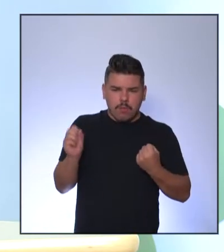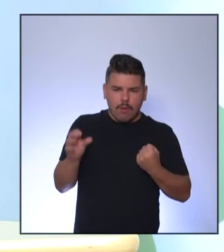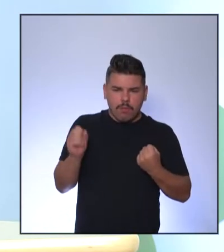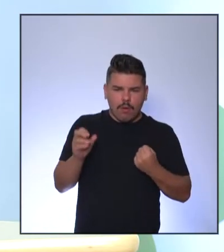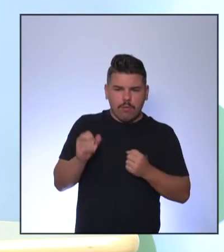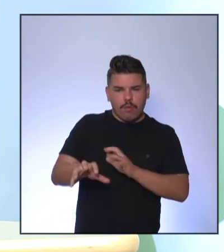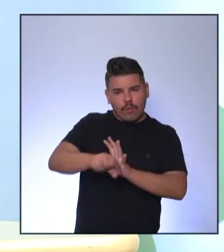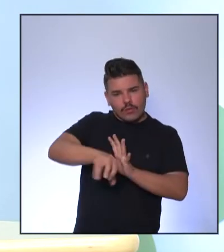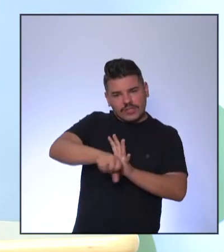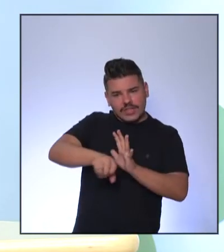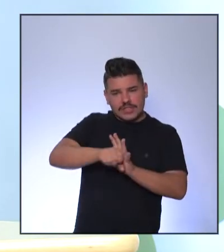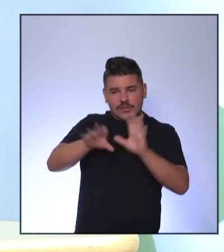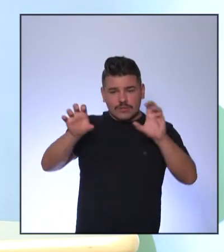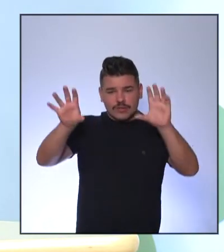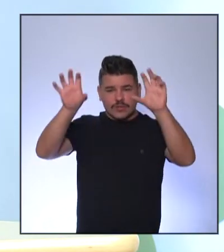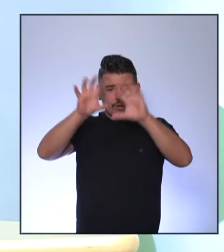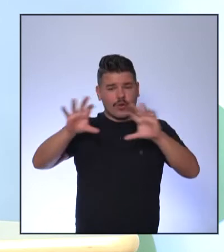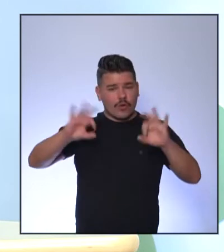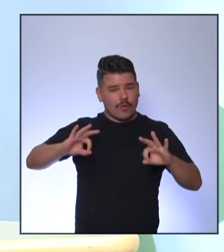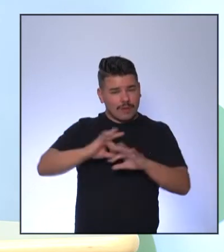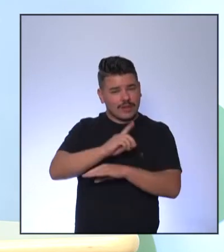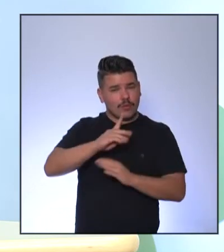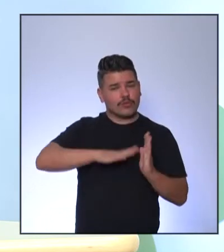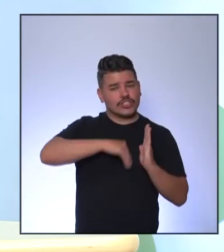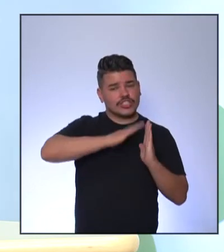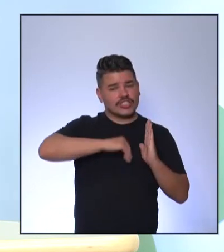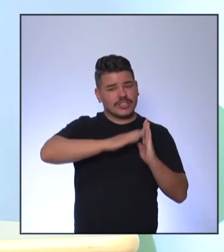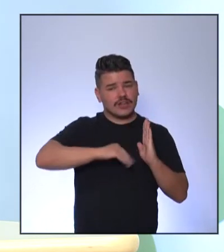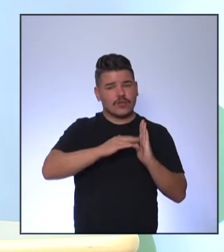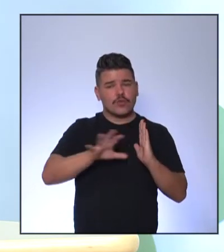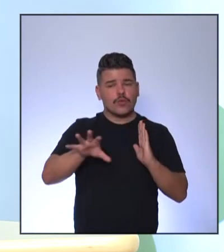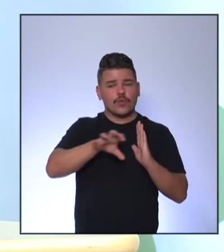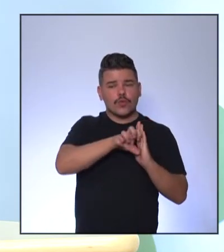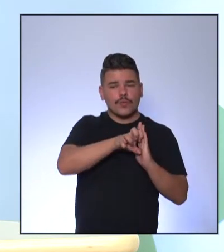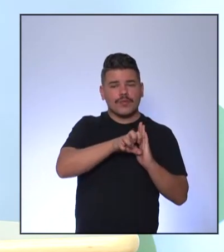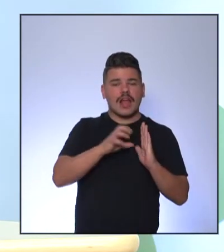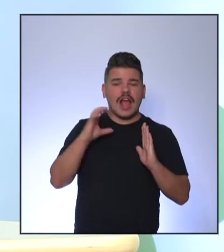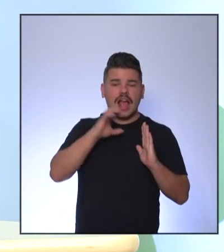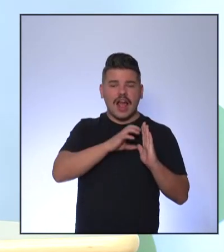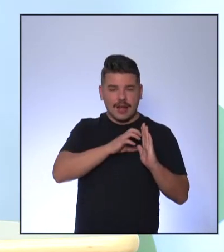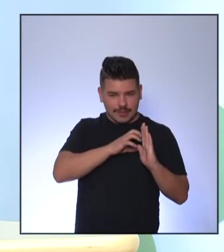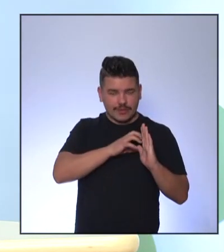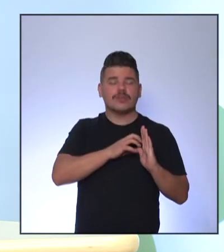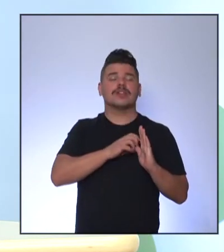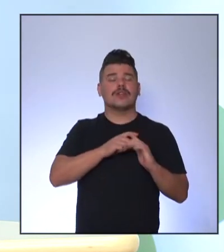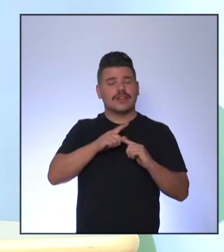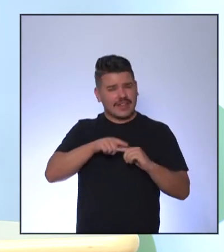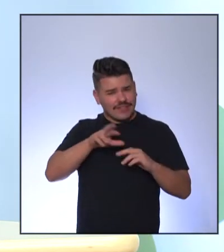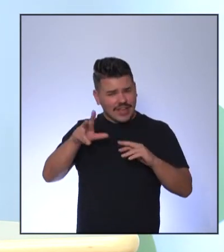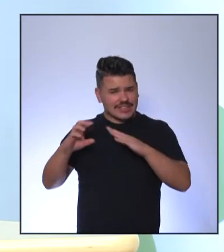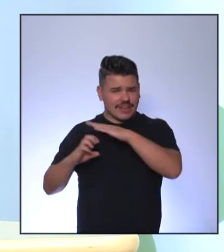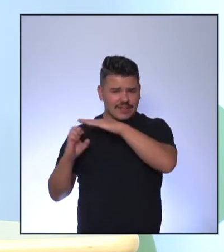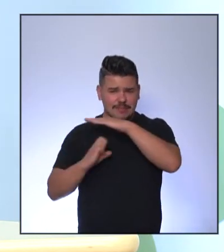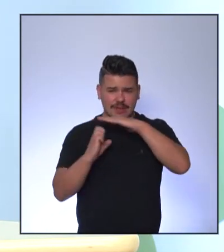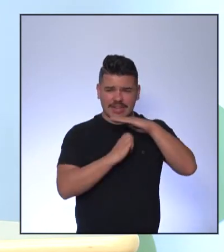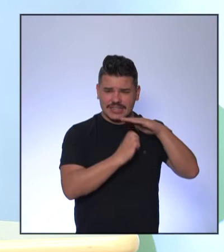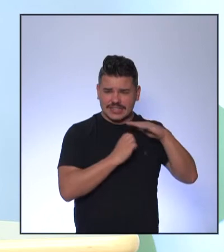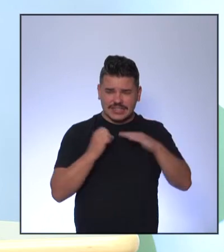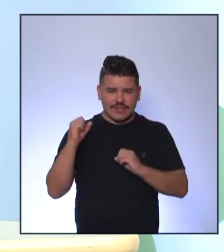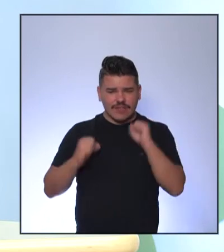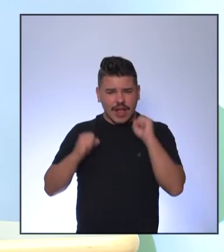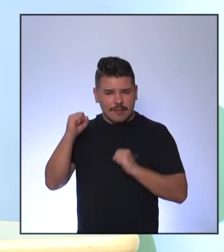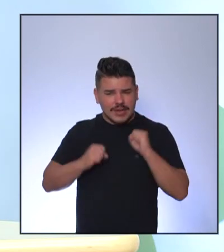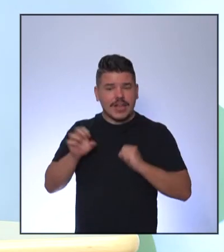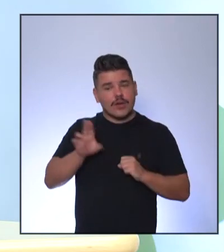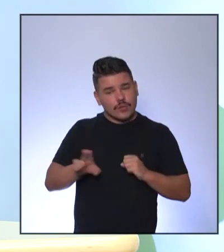que são usados em tintas para fazer com que ela seque mais rápido. Então, tem N catalisadores que a indústria usa para acelerar alguns processos que